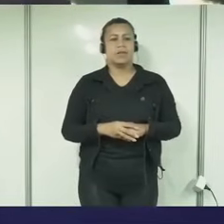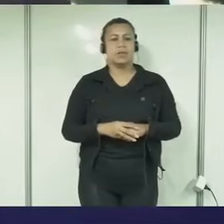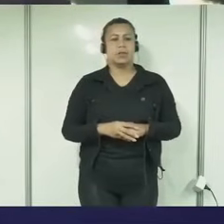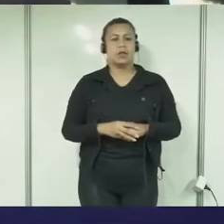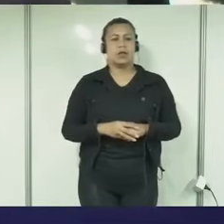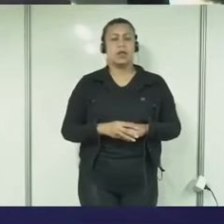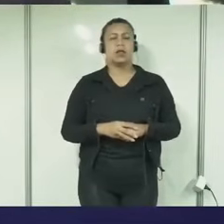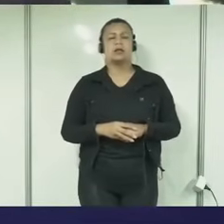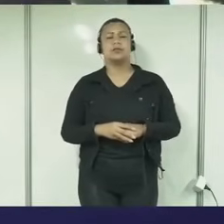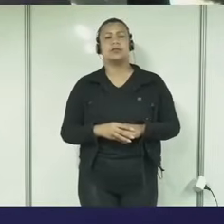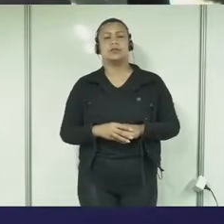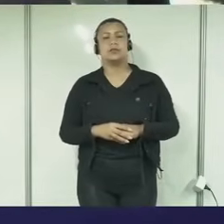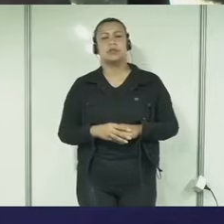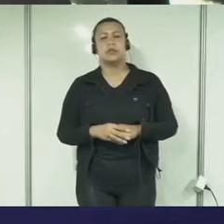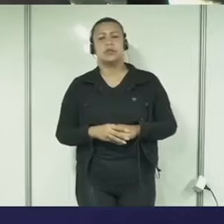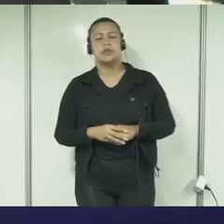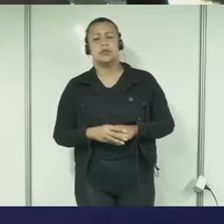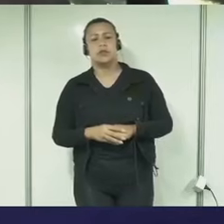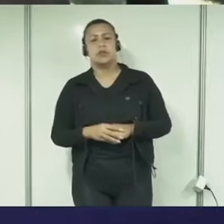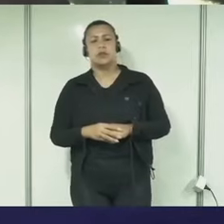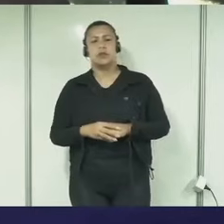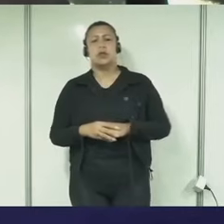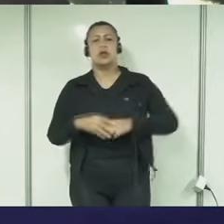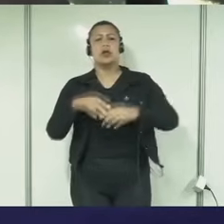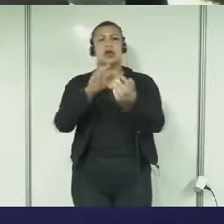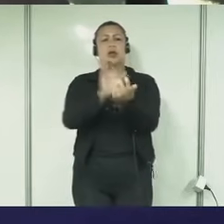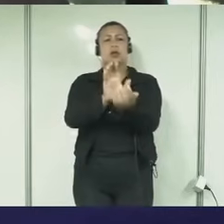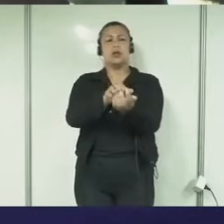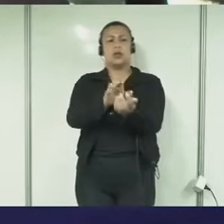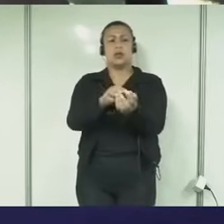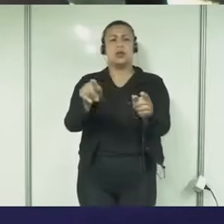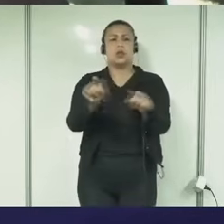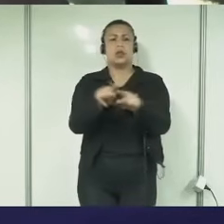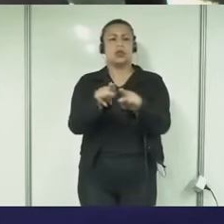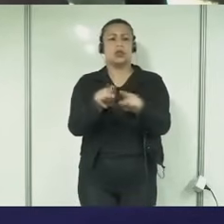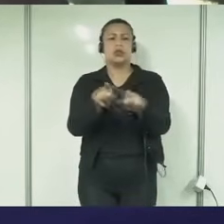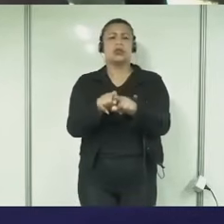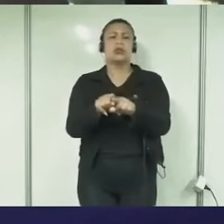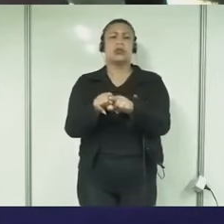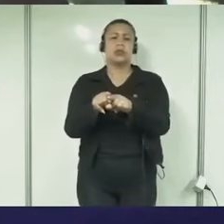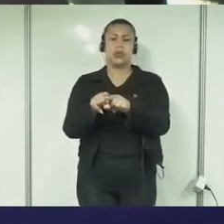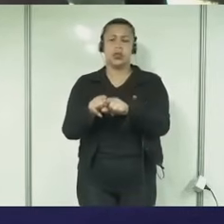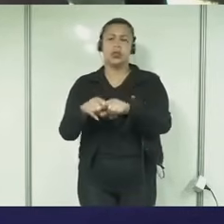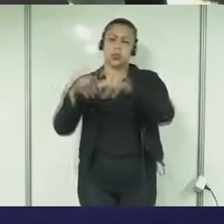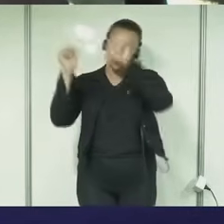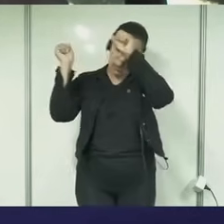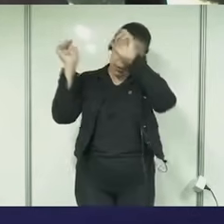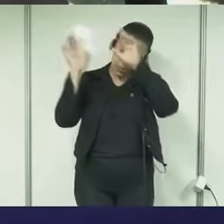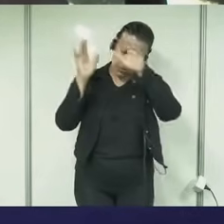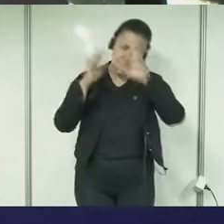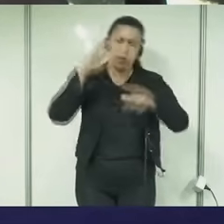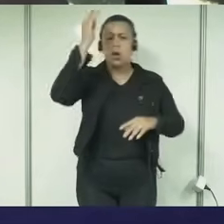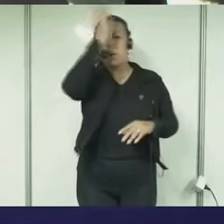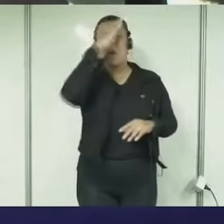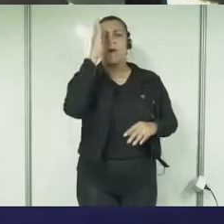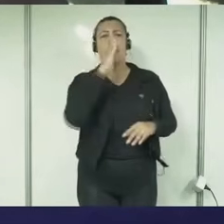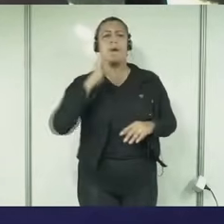não abençoamos só a cidade, mas o estado inteiro, o Brasil inteiro, abençoa o